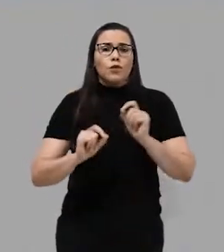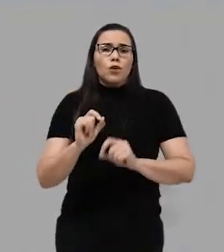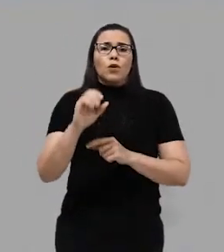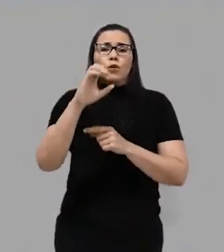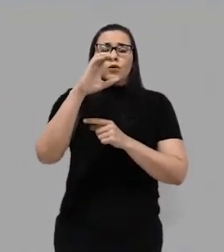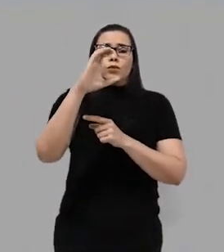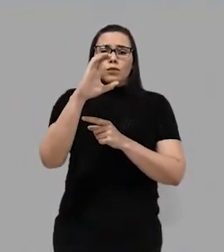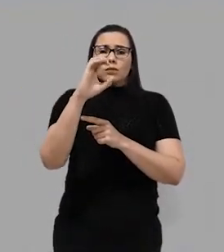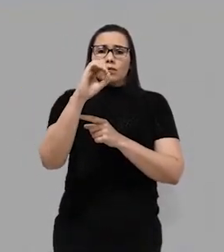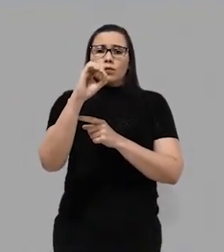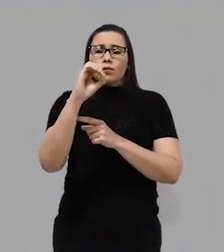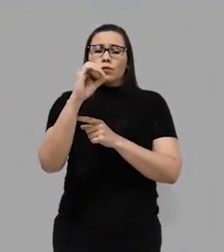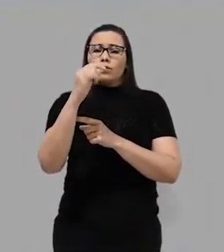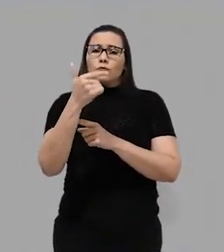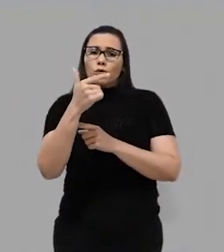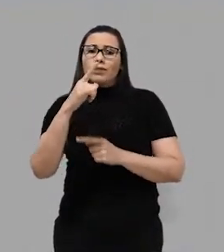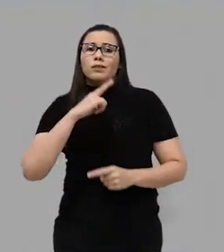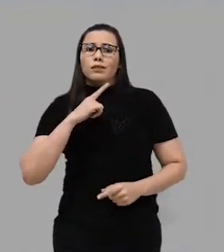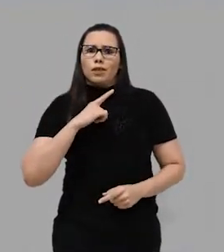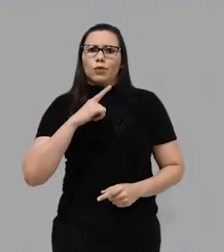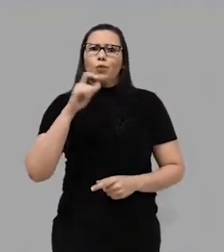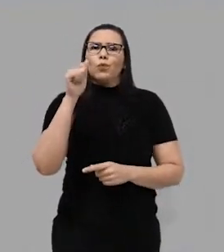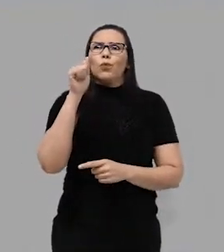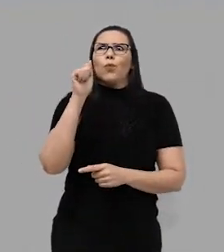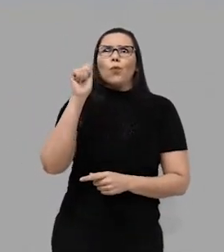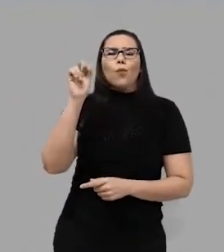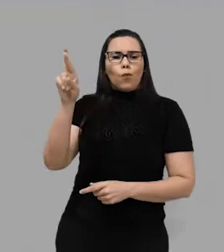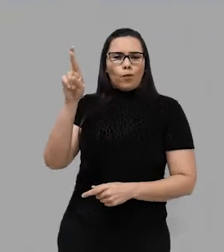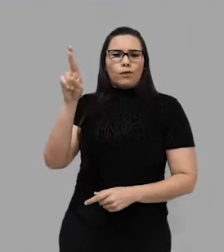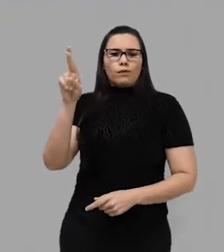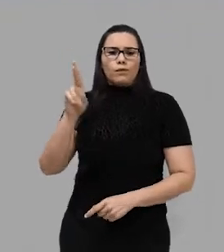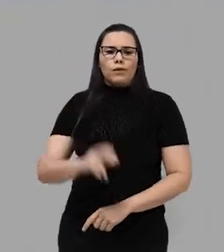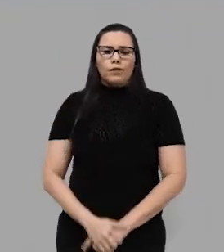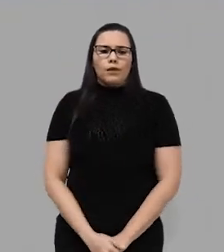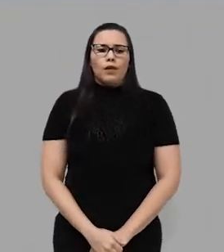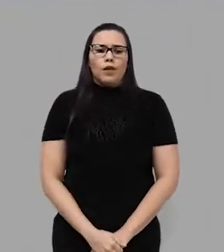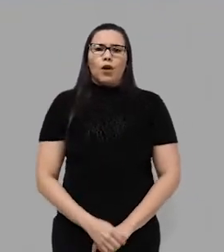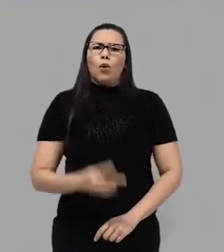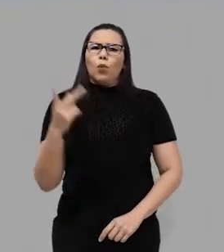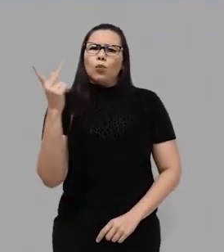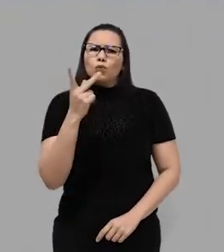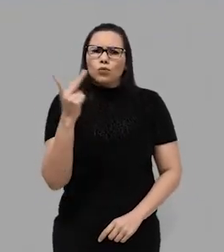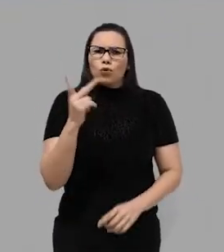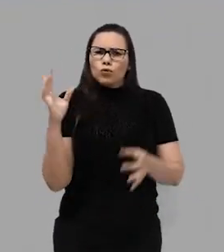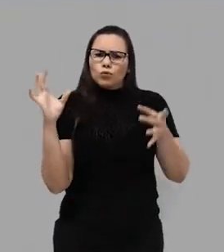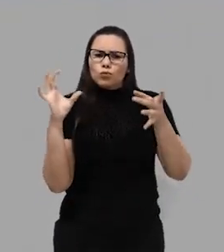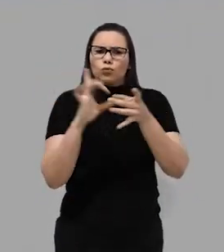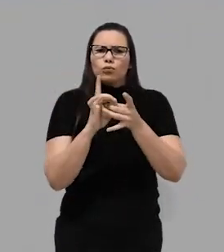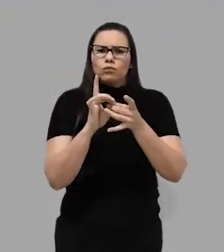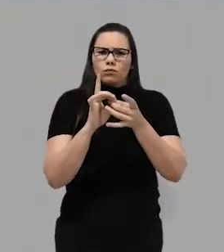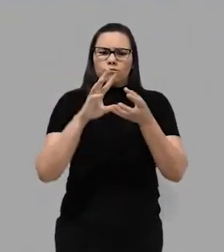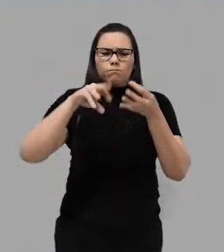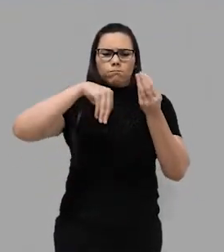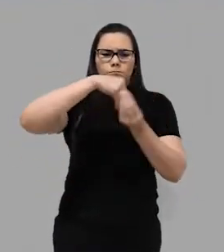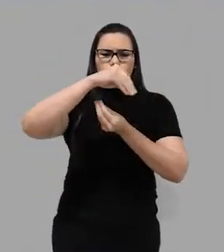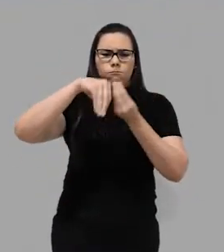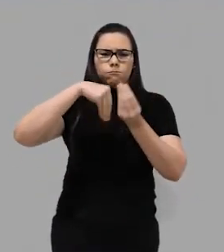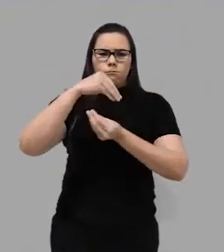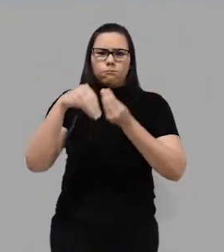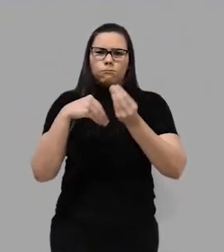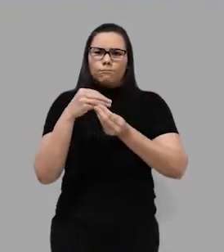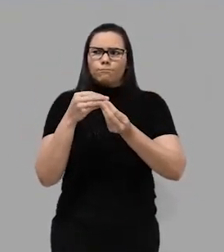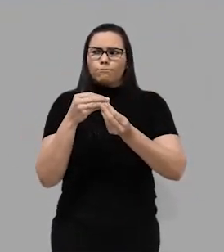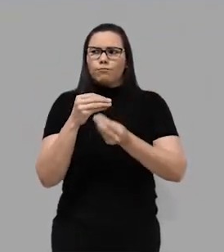esses dois componentes, né, que são a matéria-prima, eles vão sofrer uma reação, né, entre si.